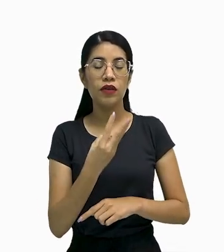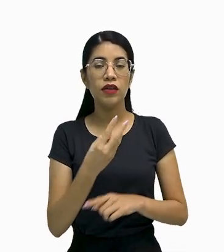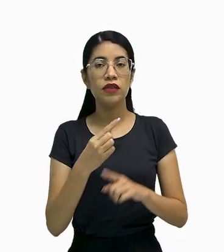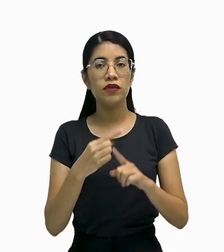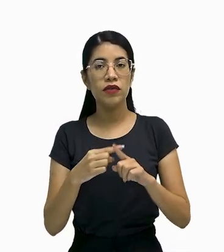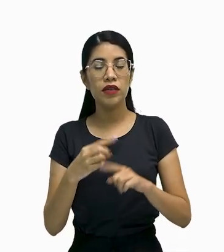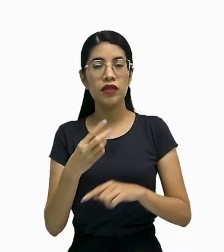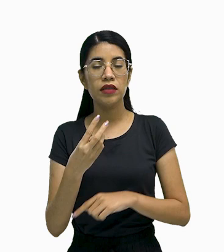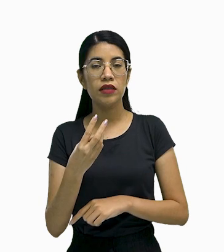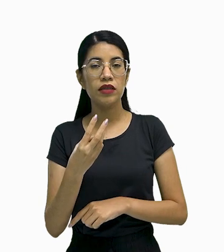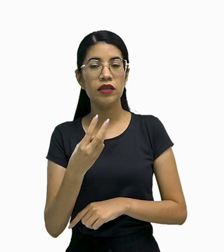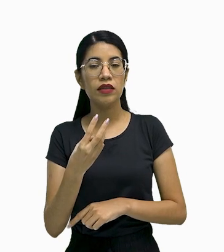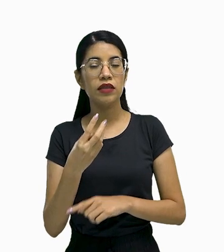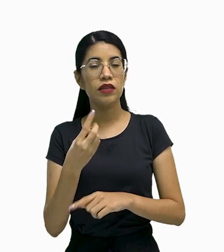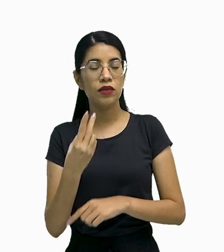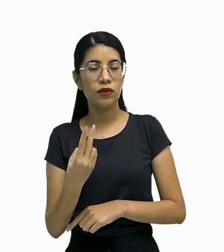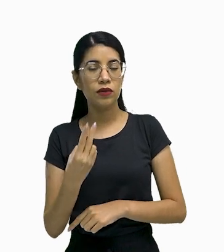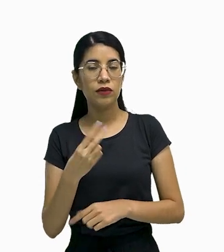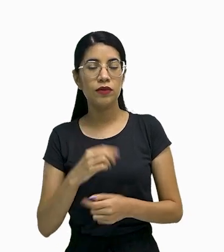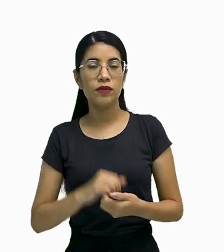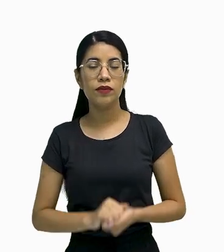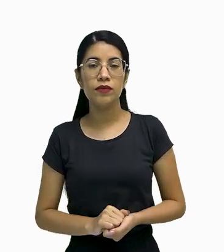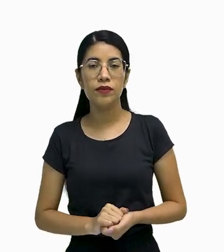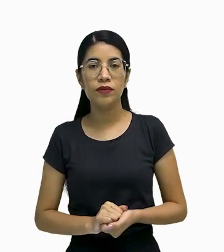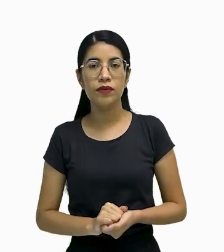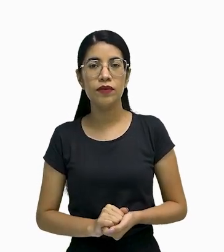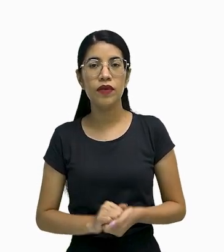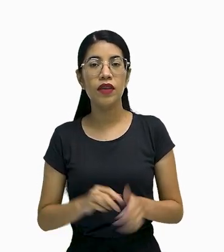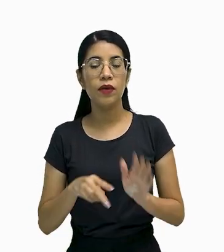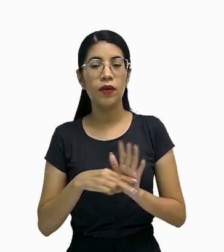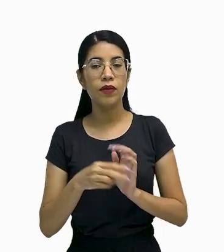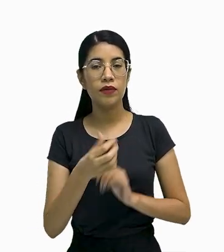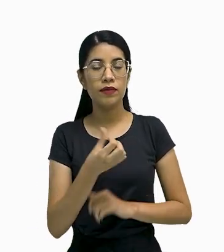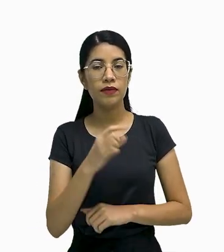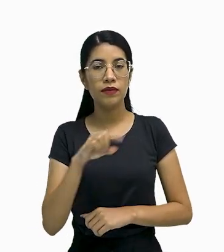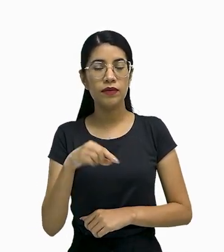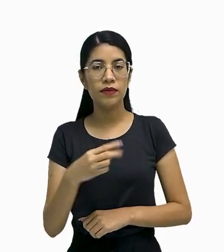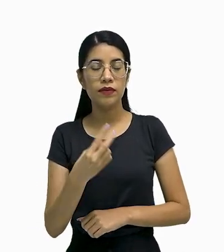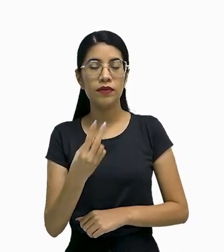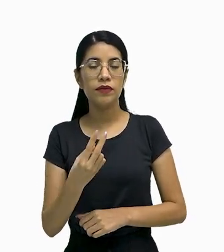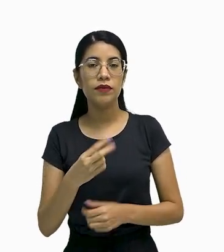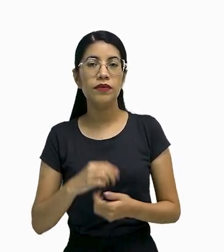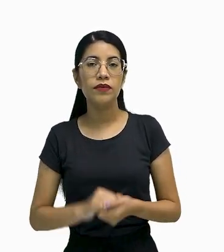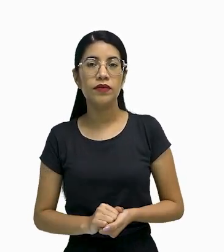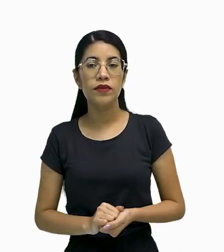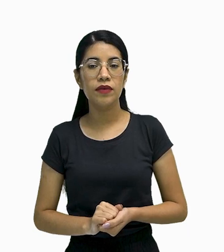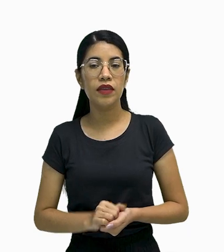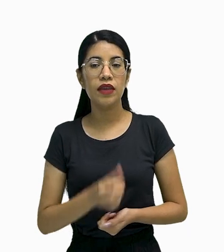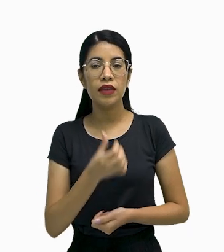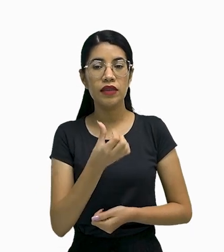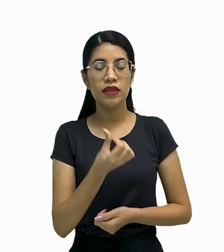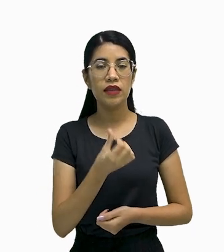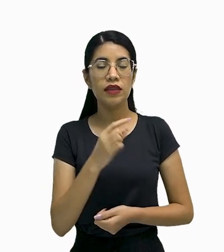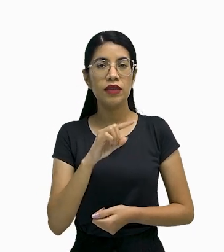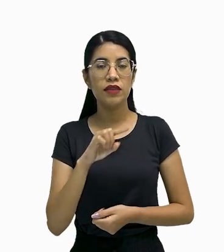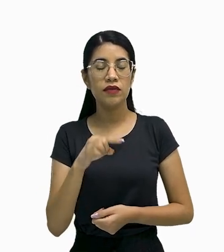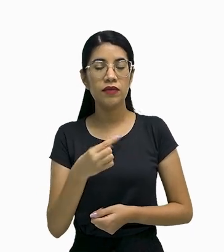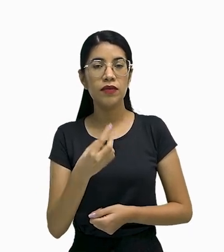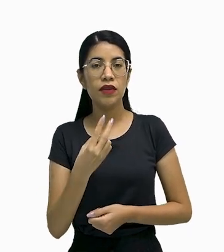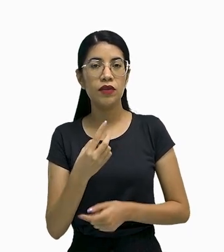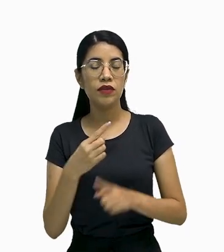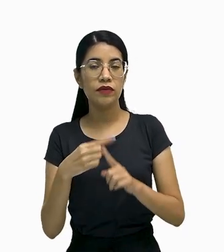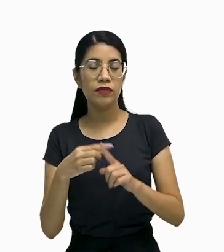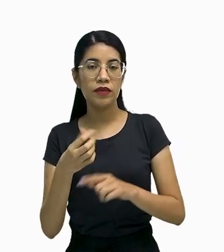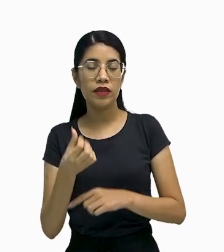fatores. 3,1 vezes 2 é 6,2. E 6,2 vezes 6,